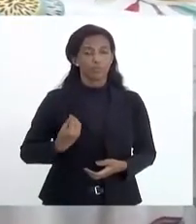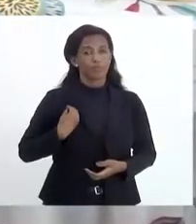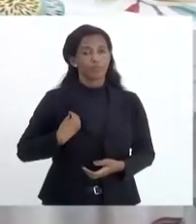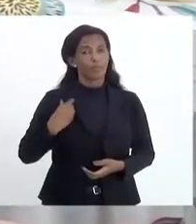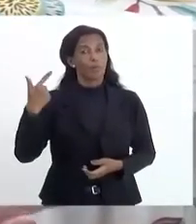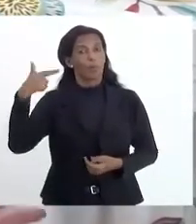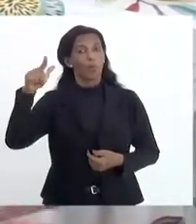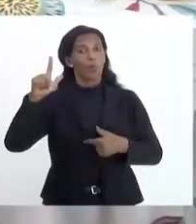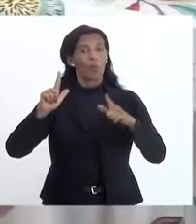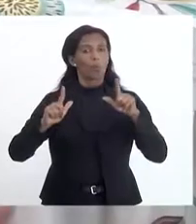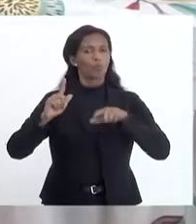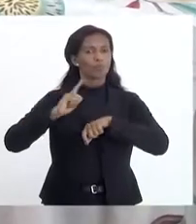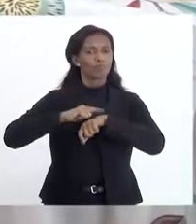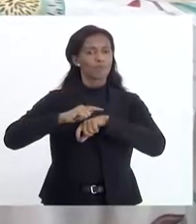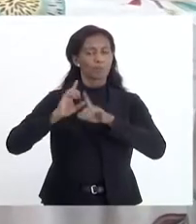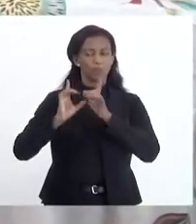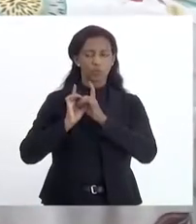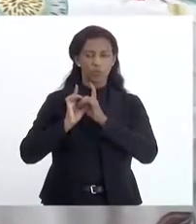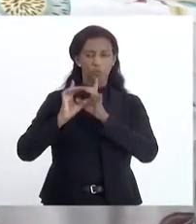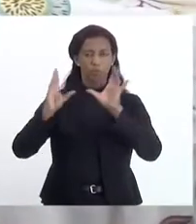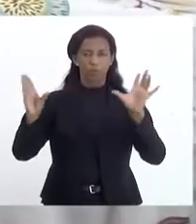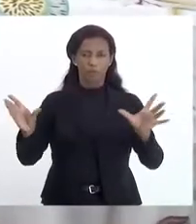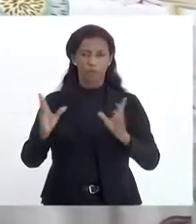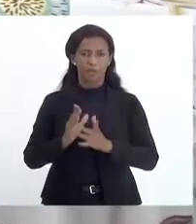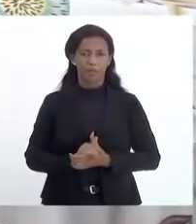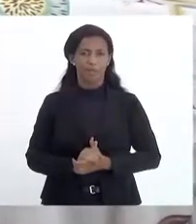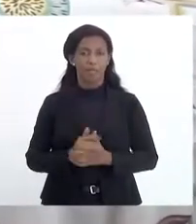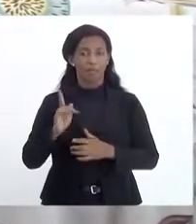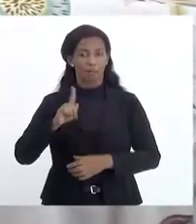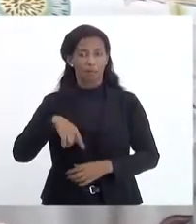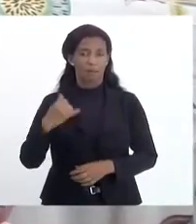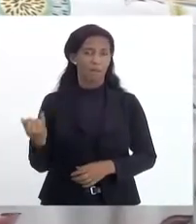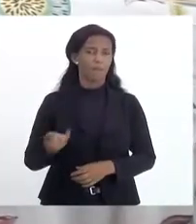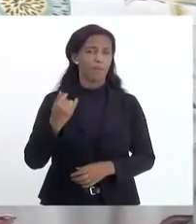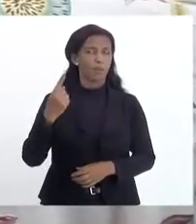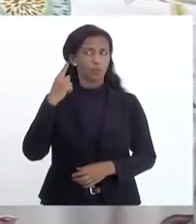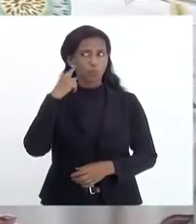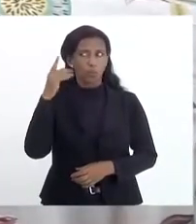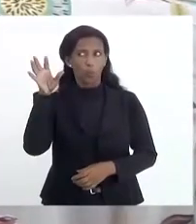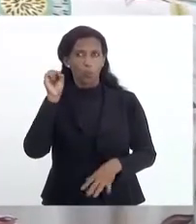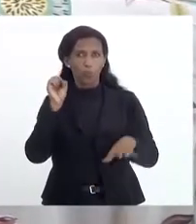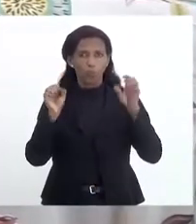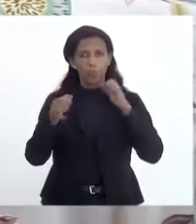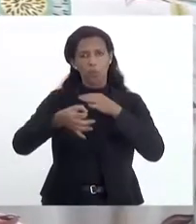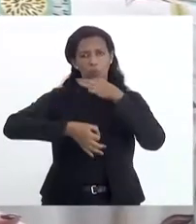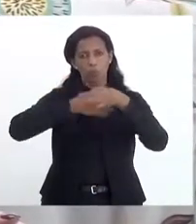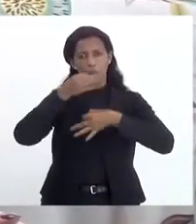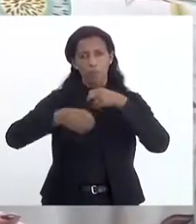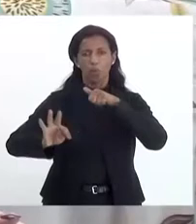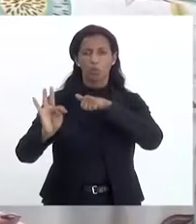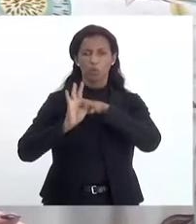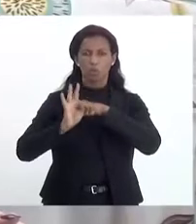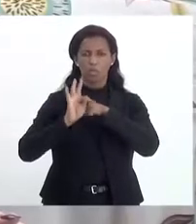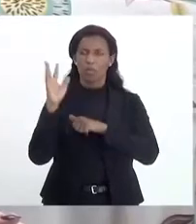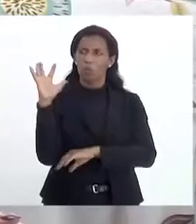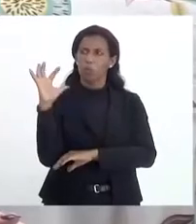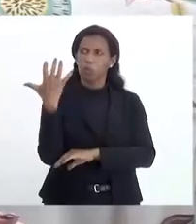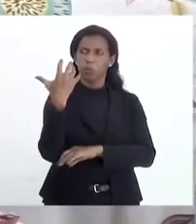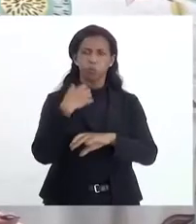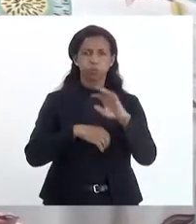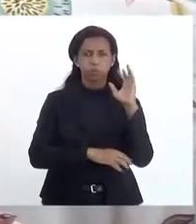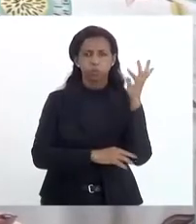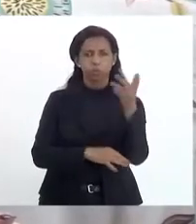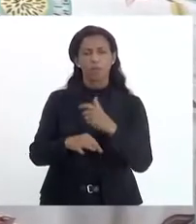outros tempos, um tempo de democracia, é importante essa escuta, sim, Os técnicos do meio ambiente do